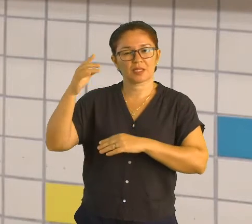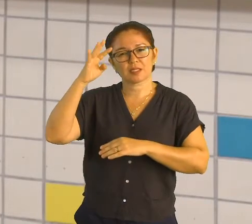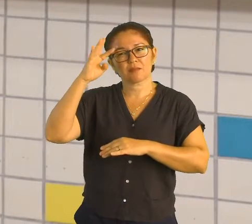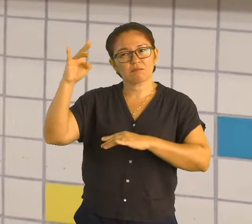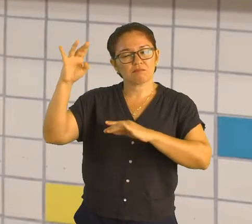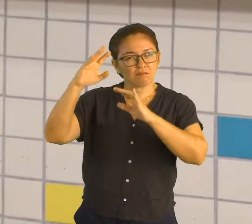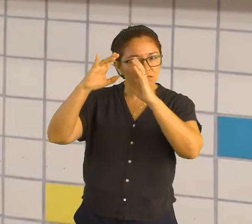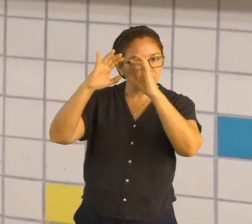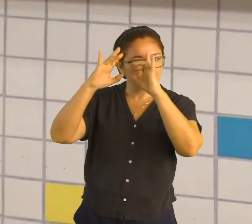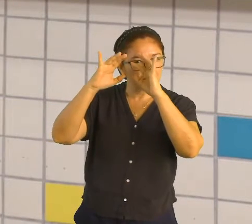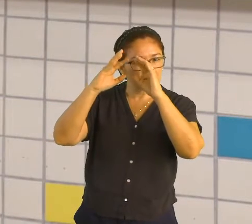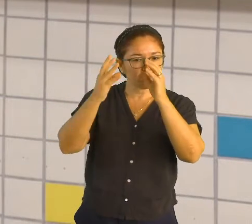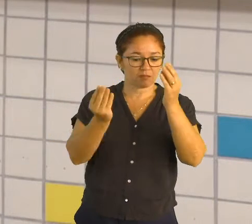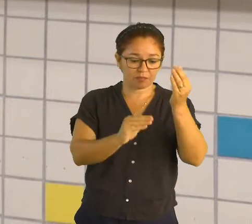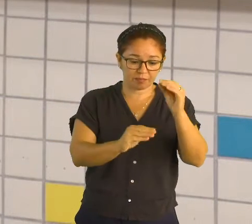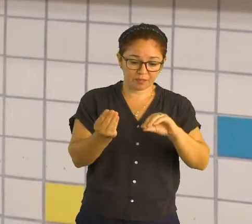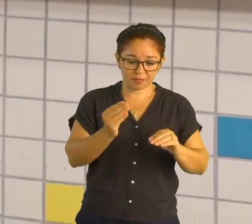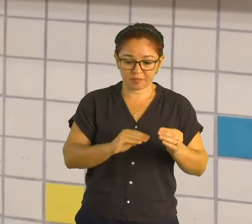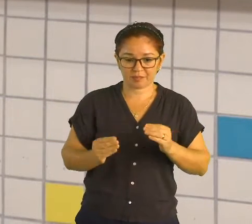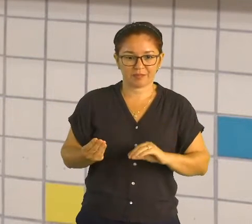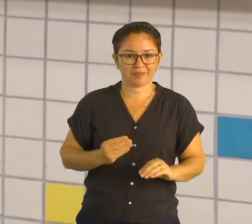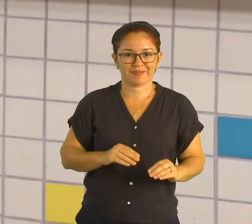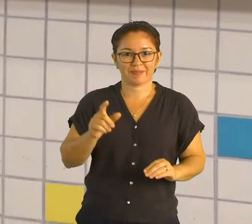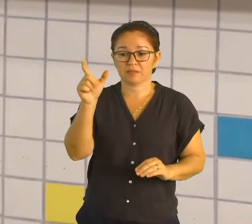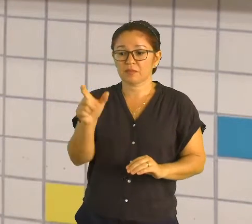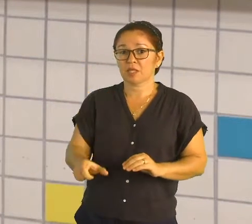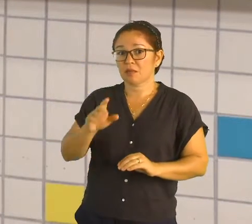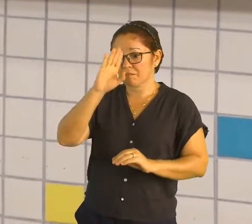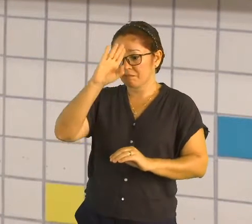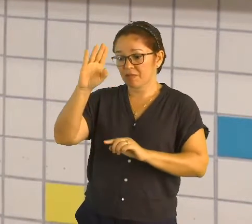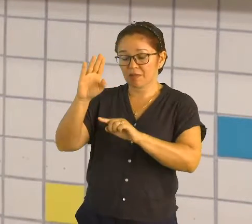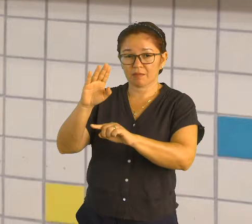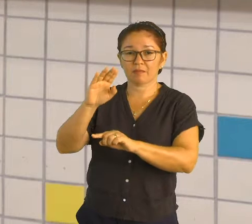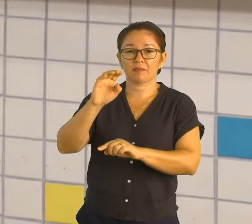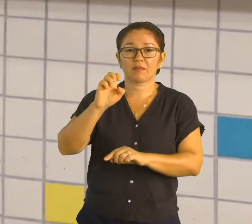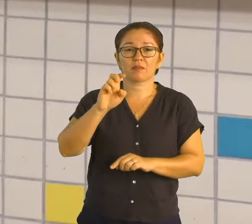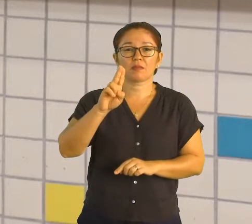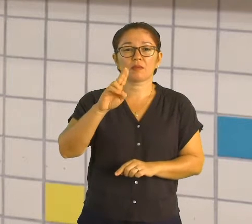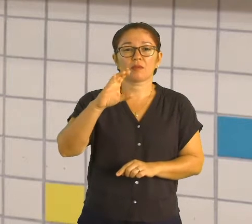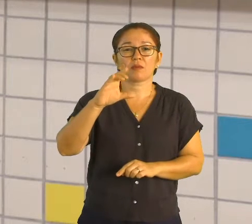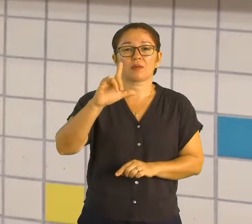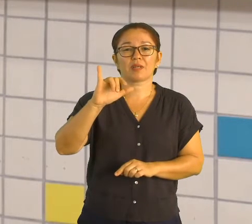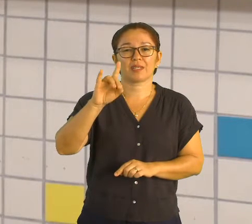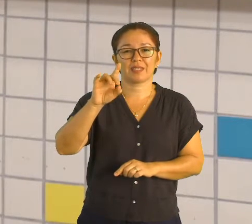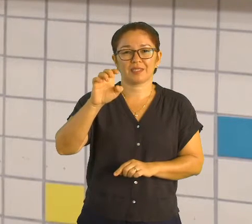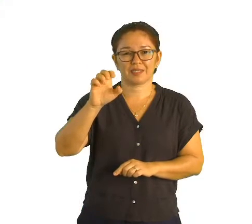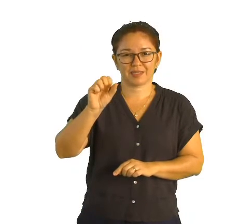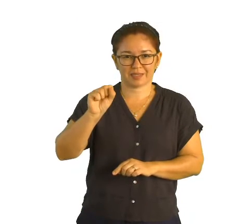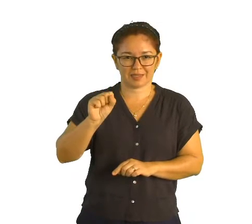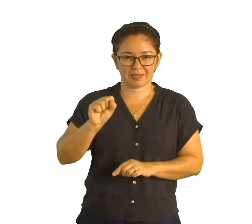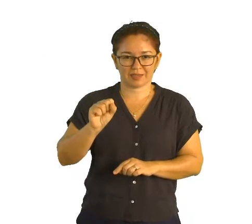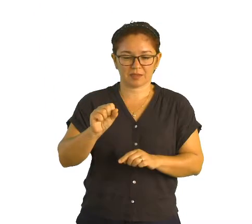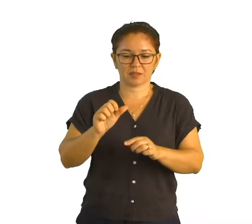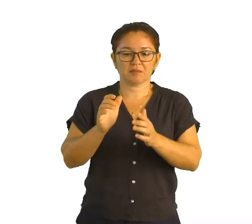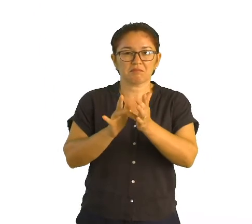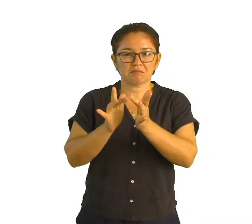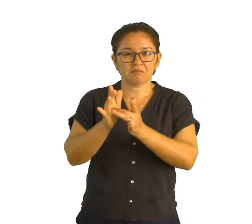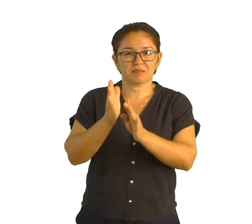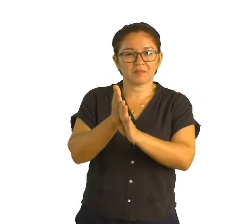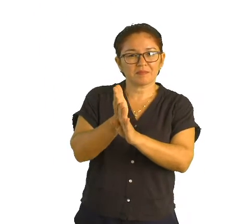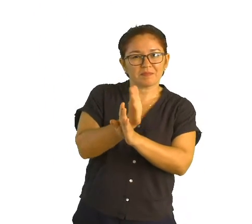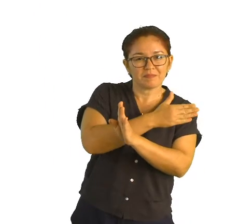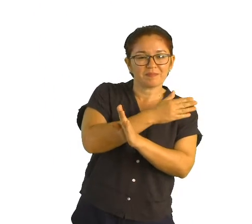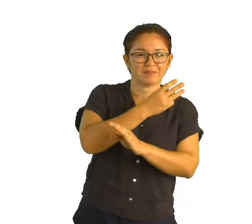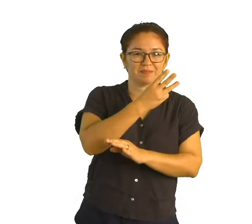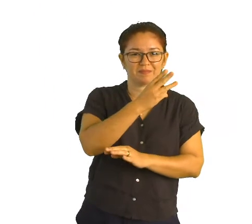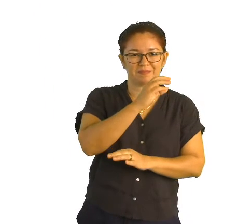principalmente pelo matemático grego Euclides, por volta de 300 a.C. Para se ter